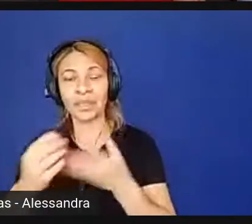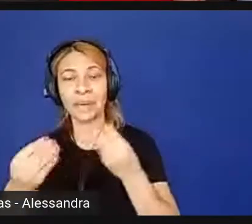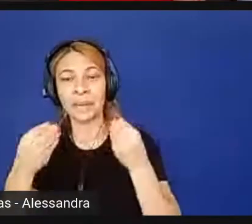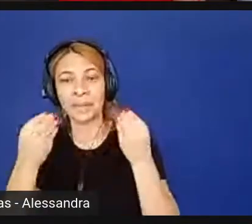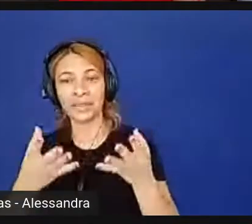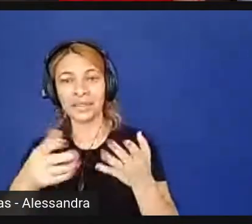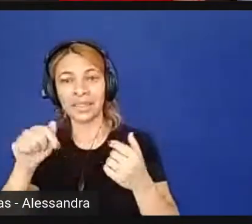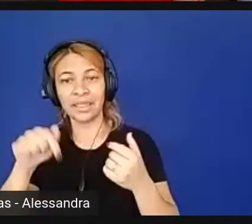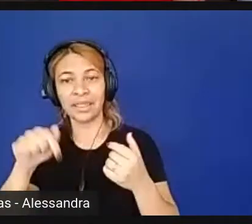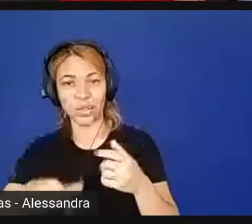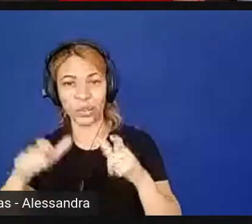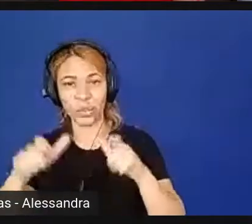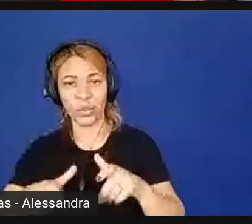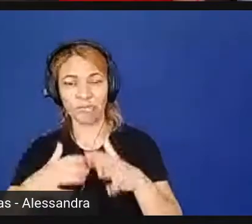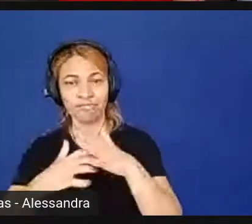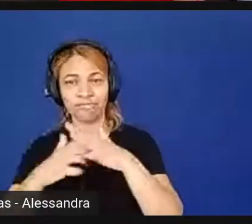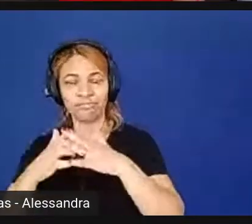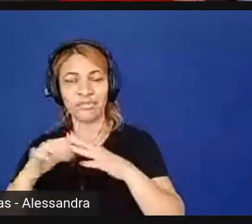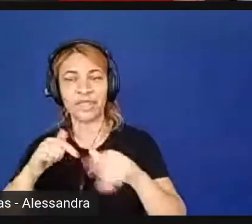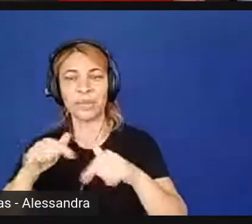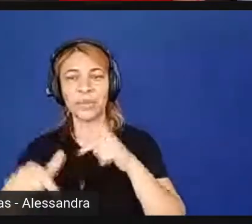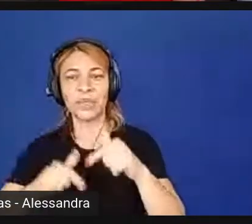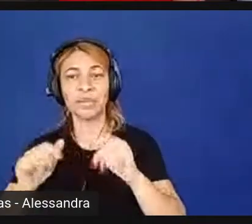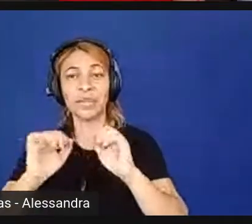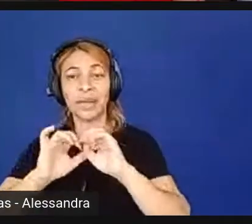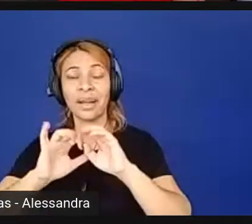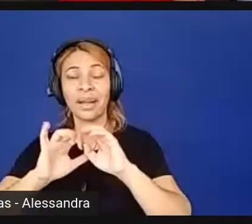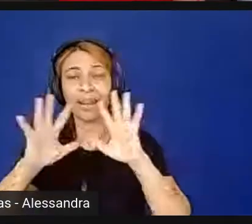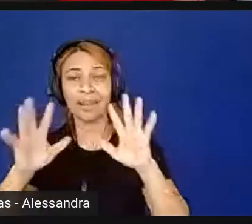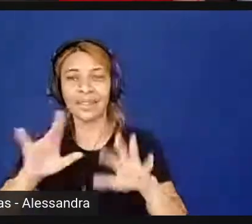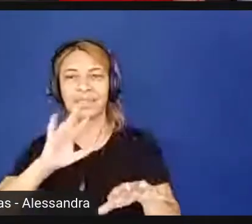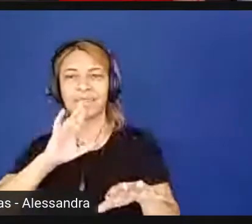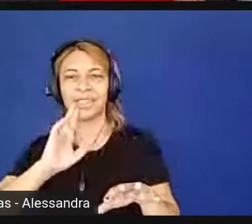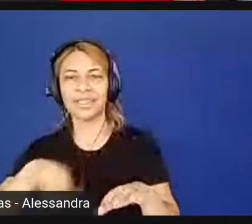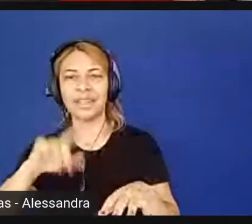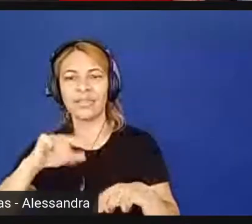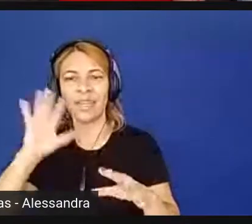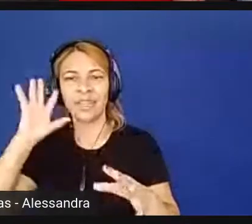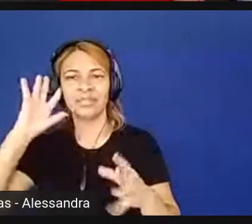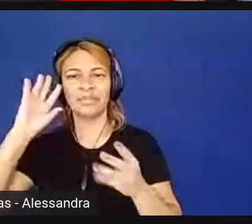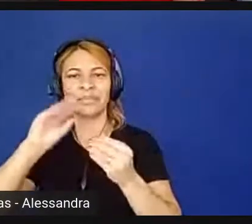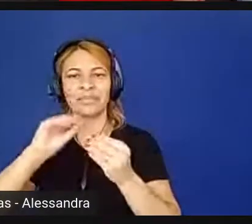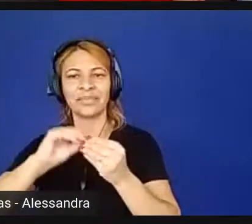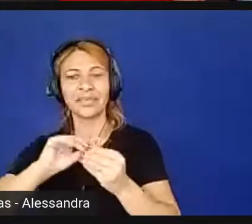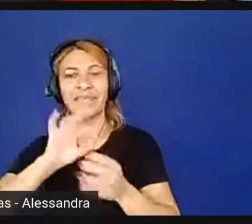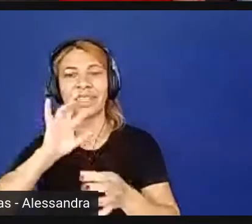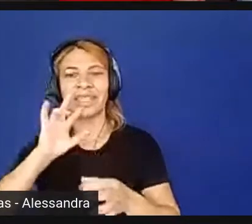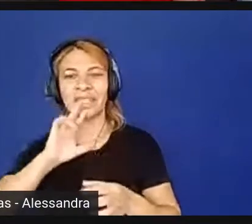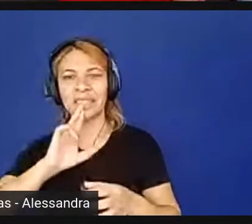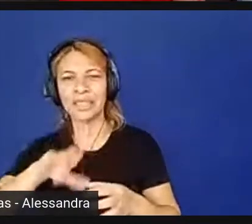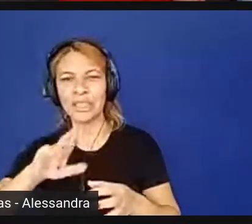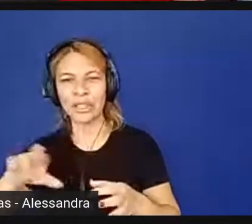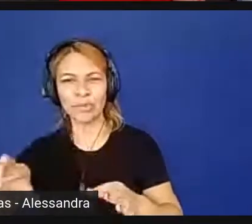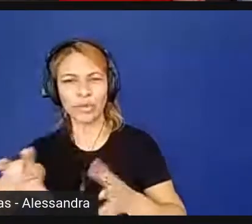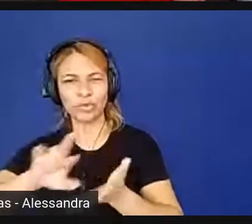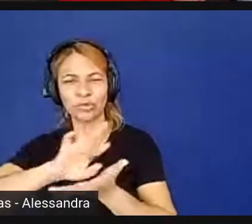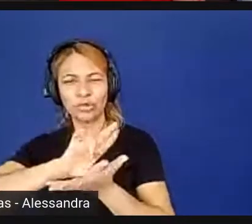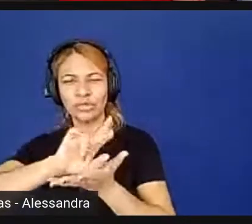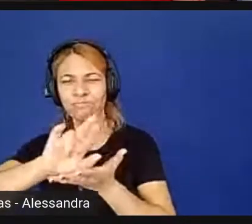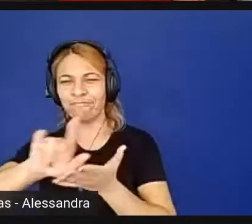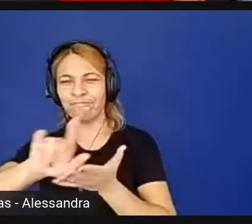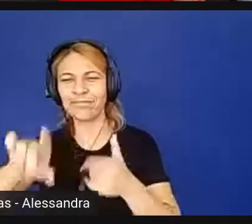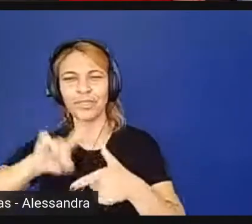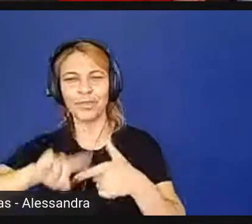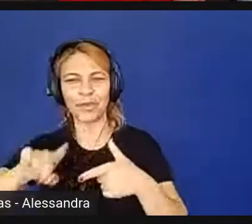órgão? Essa clareza de resultado é que vai dar coerência de respostas para os dilemas diversos que a gente vai ter no